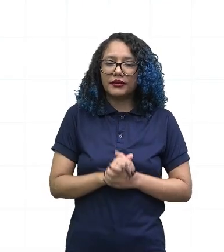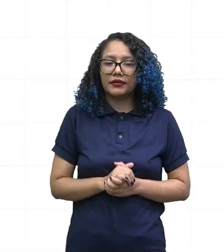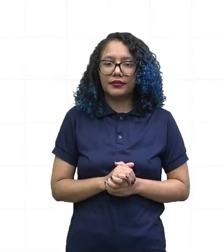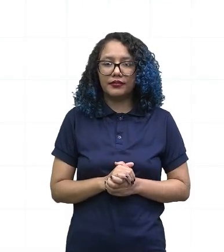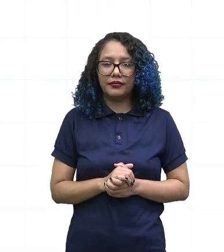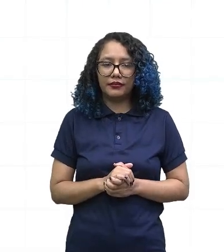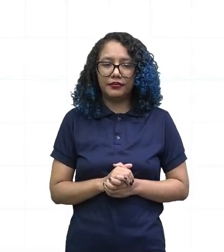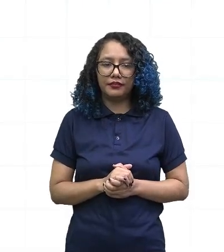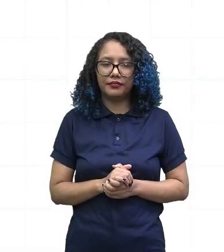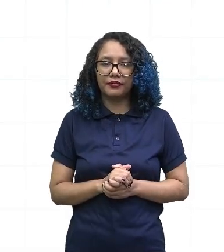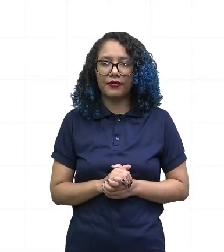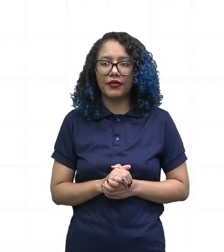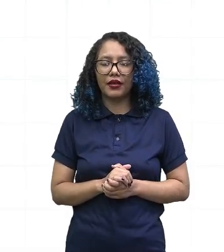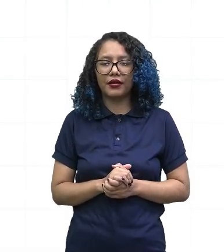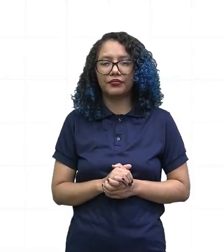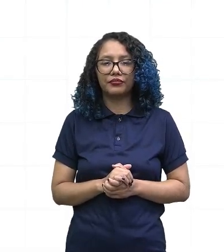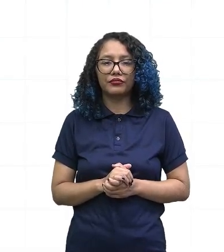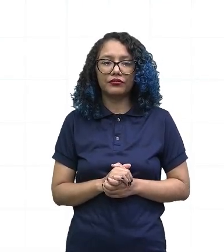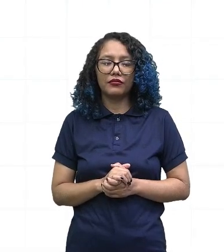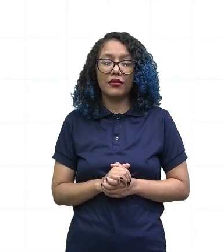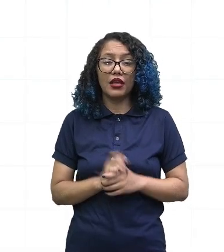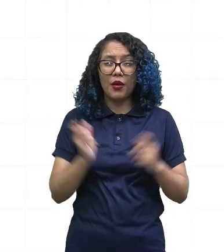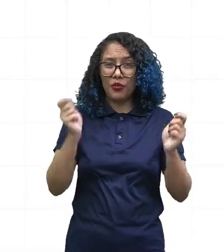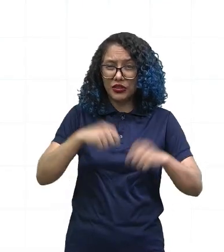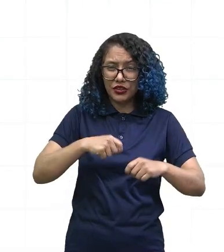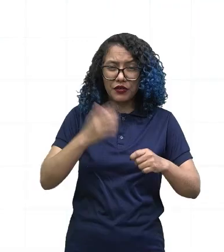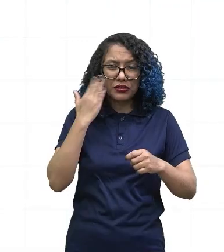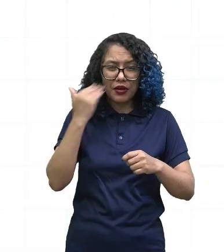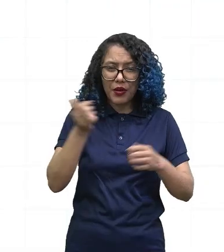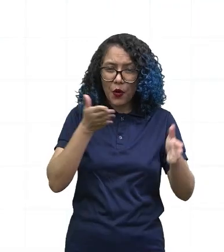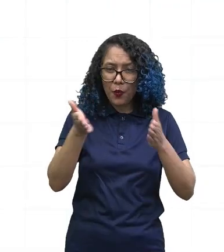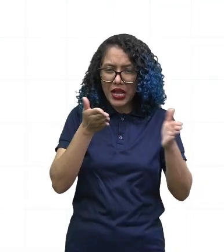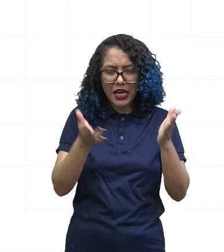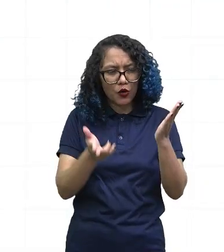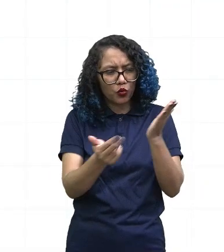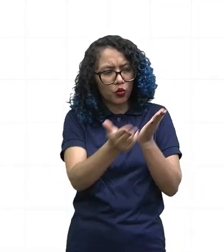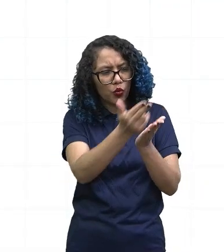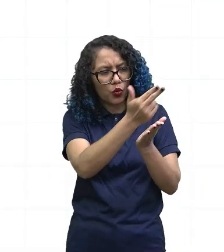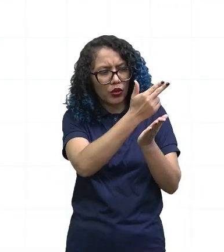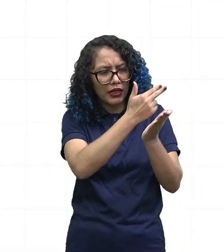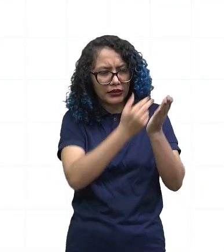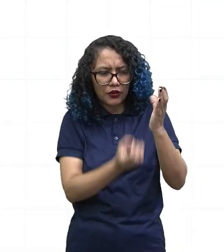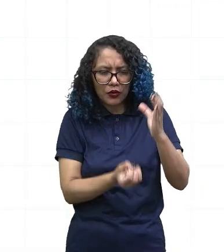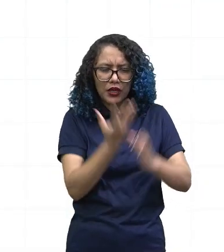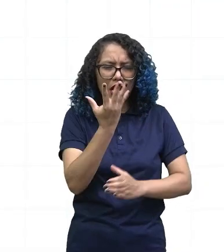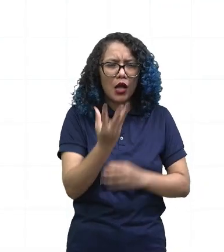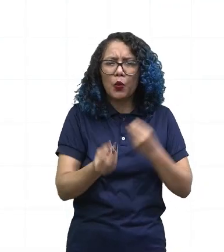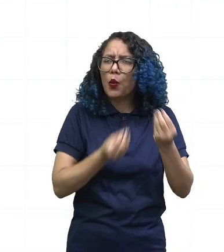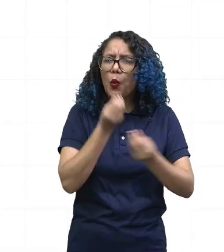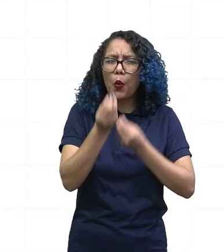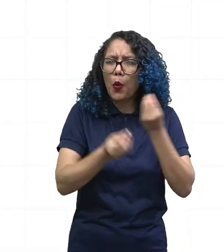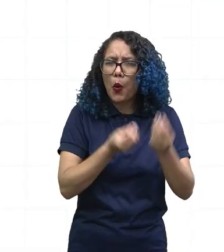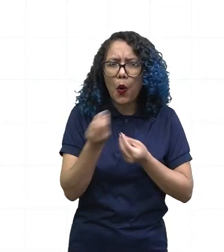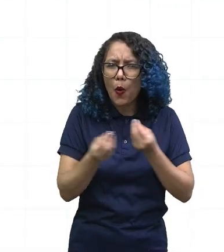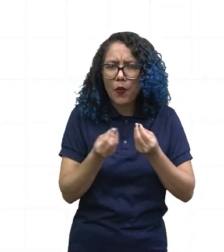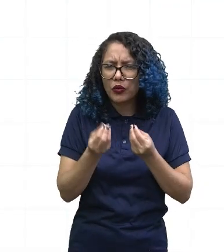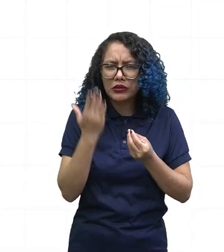saber o período em que essas pinturas foram feitas, né? Será que em algum momento aí,